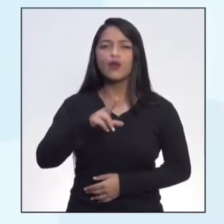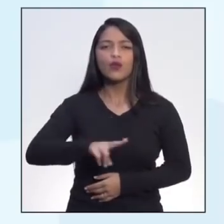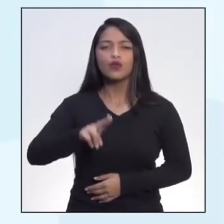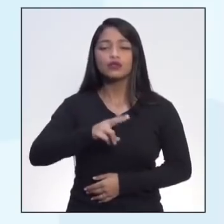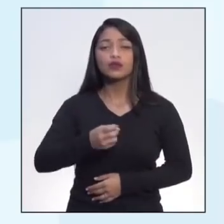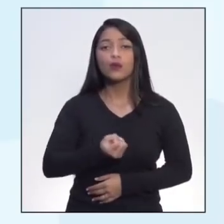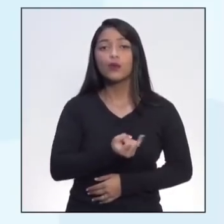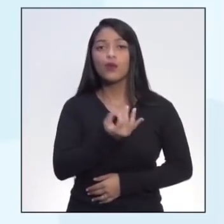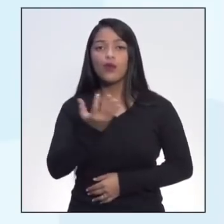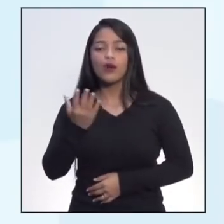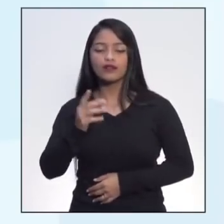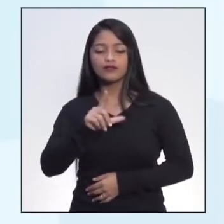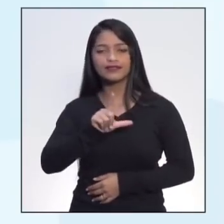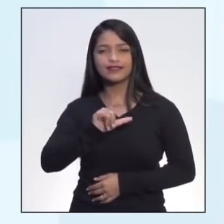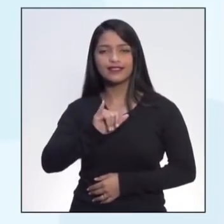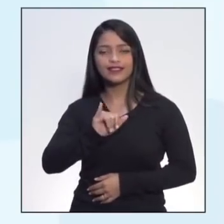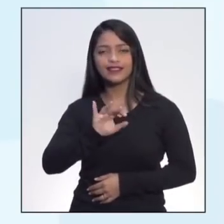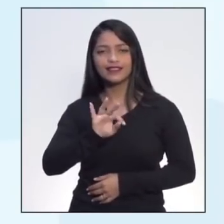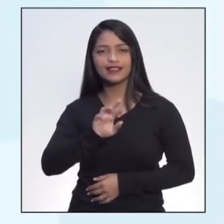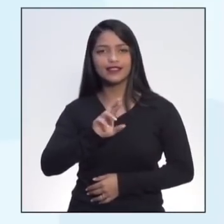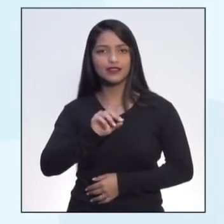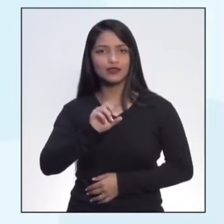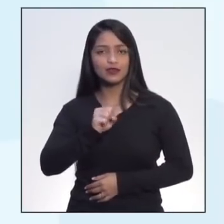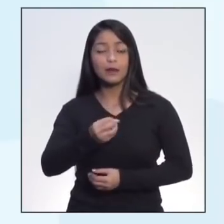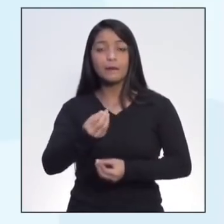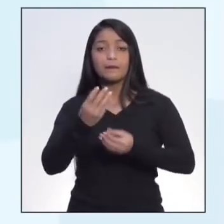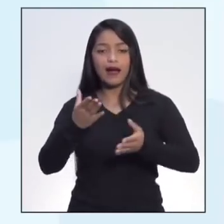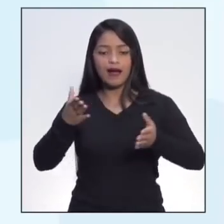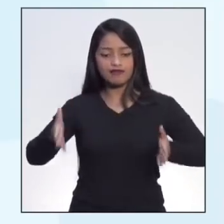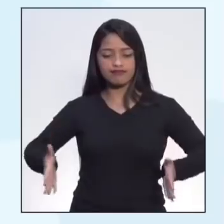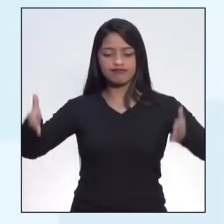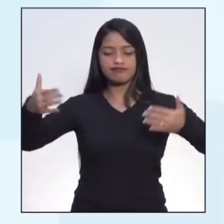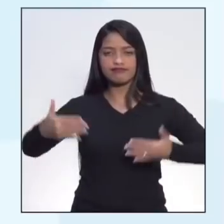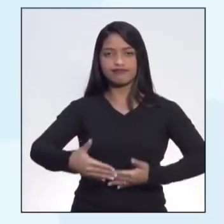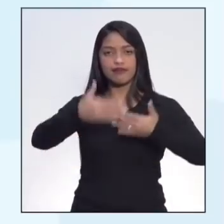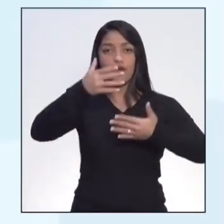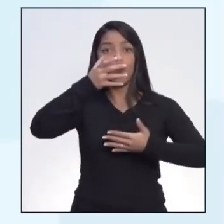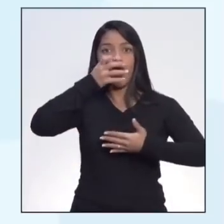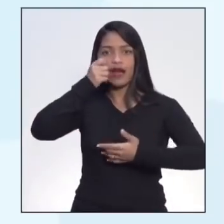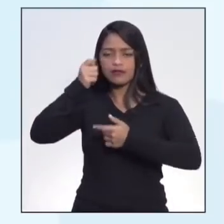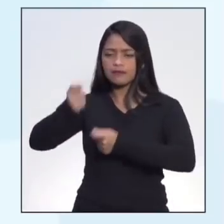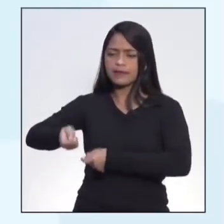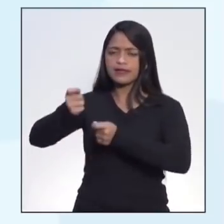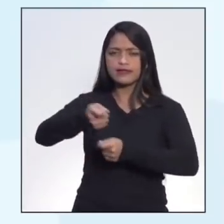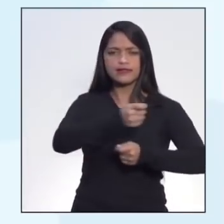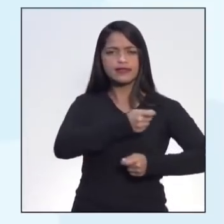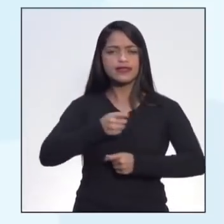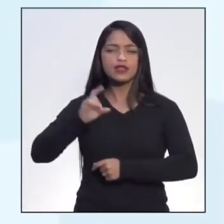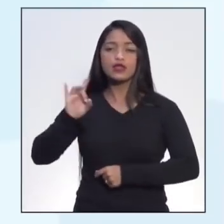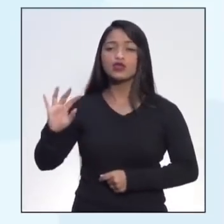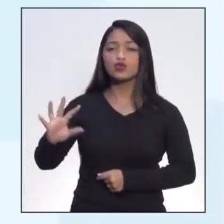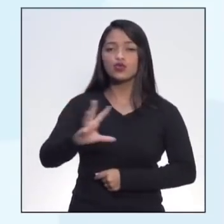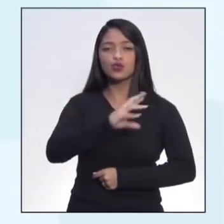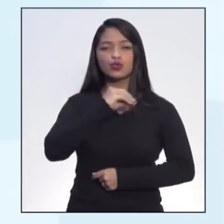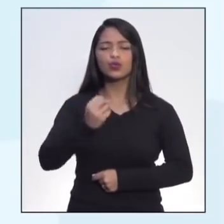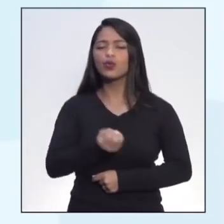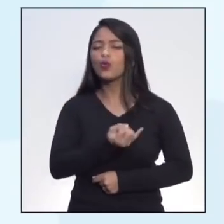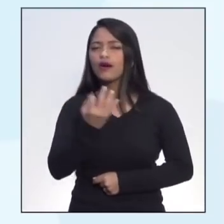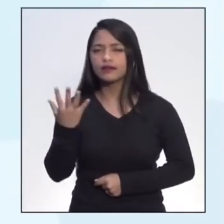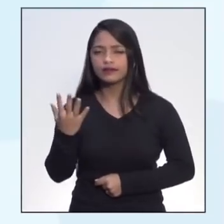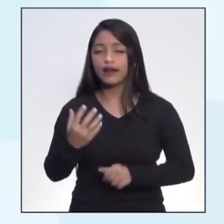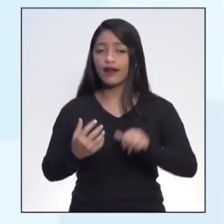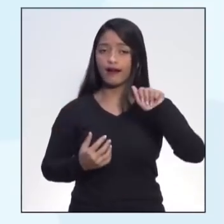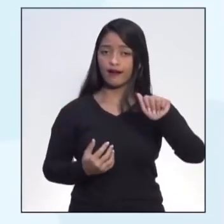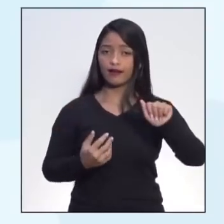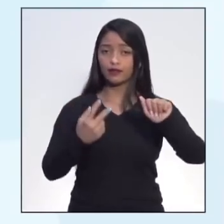para pintar as 4 paredes do seu quarto? Letra A, 2 litros.